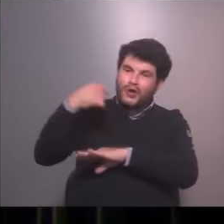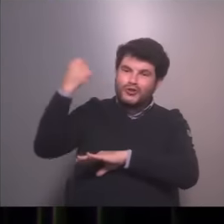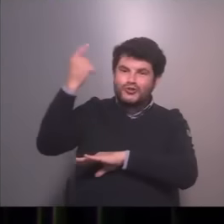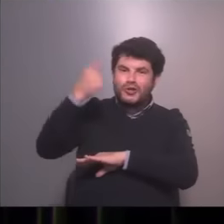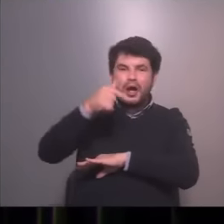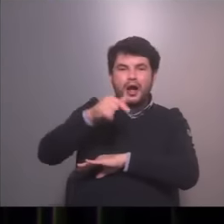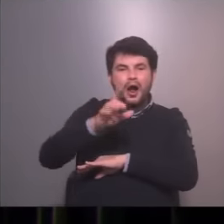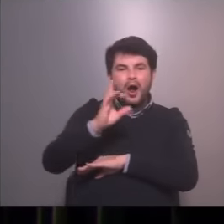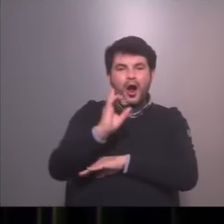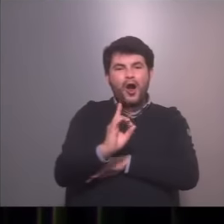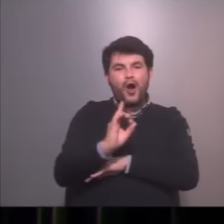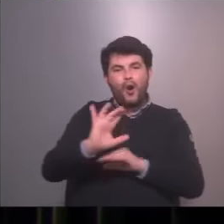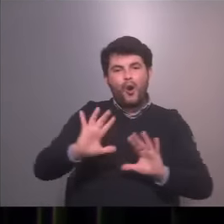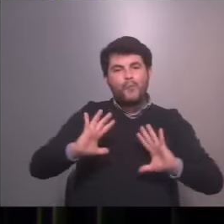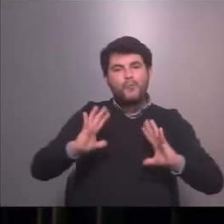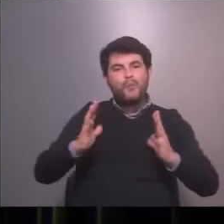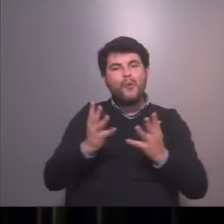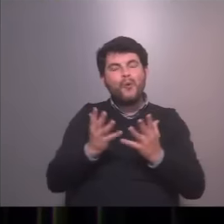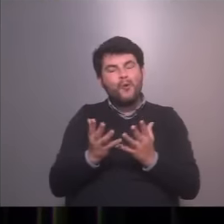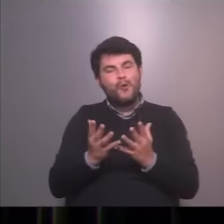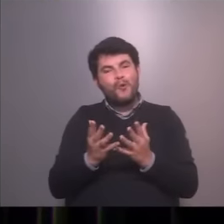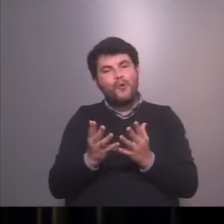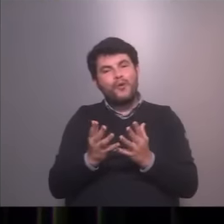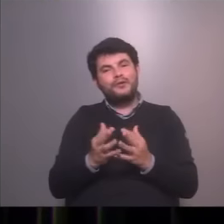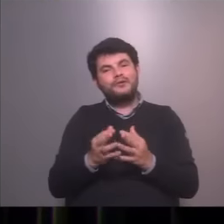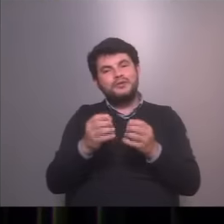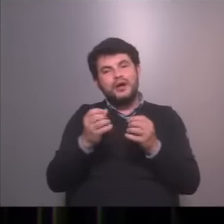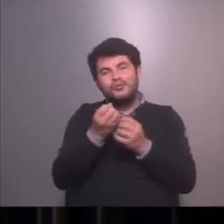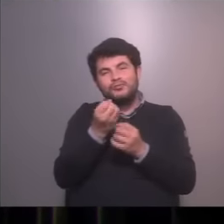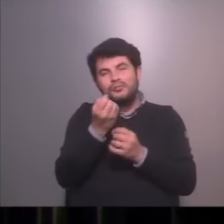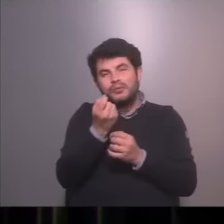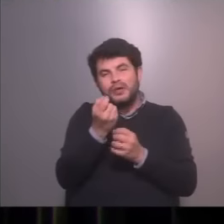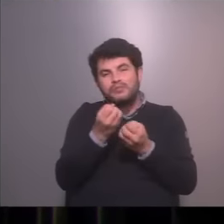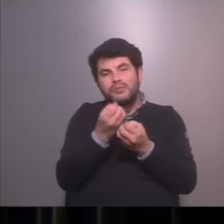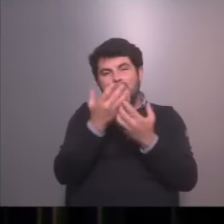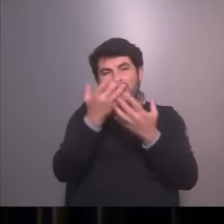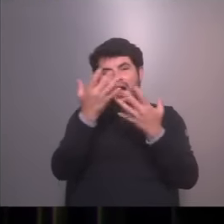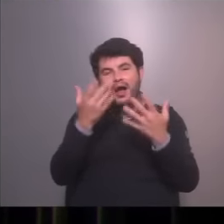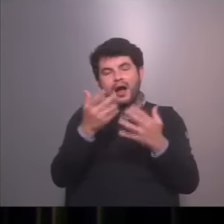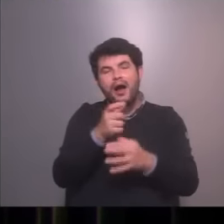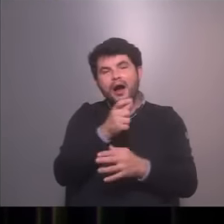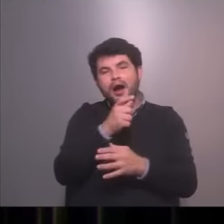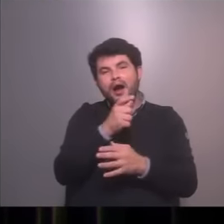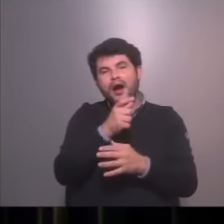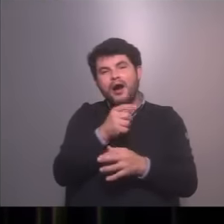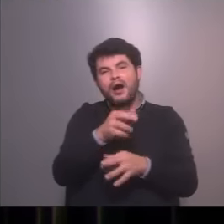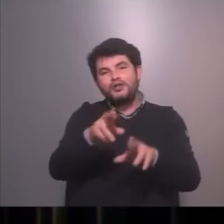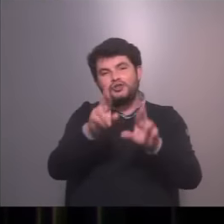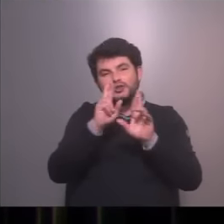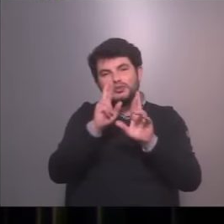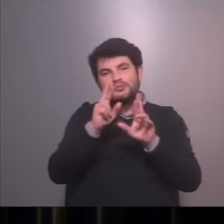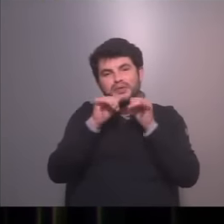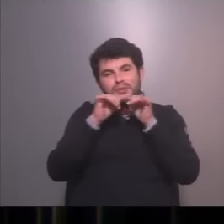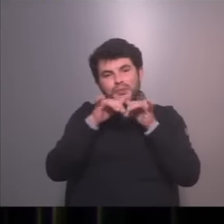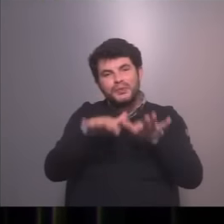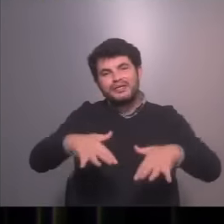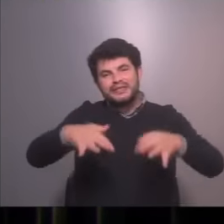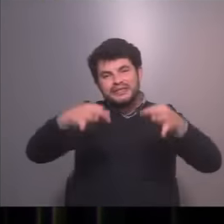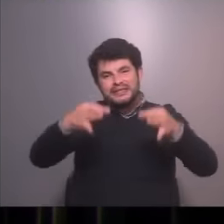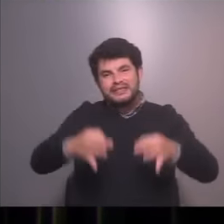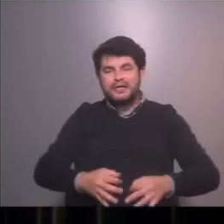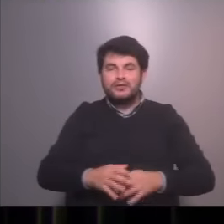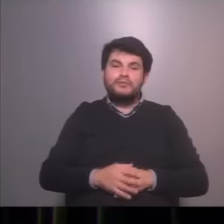povos, aqui apareceu mais brilhante que o sol e aqui deixou ao mundo uma